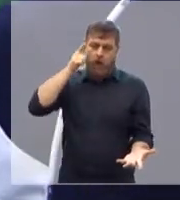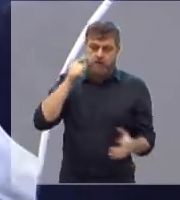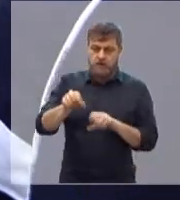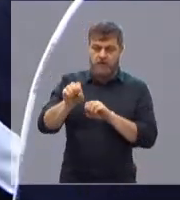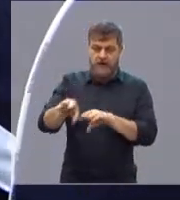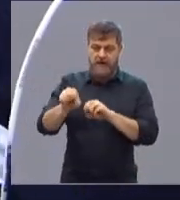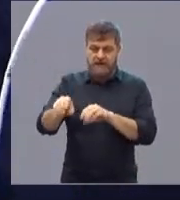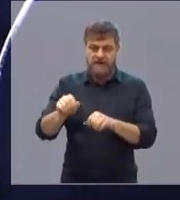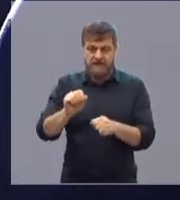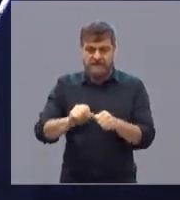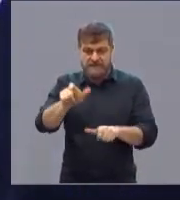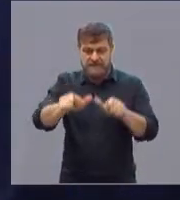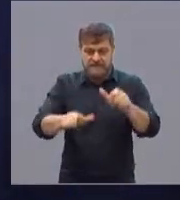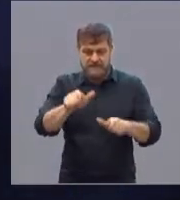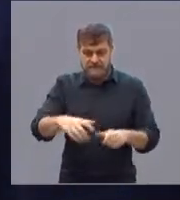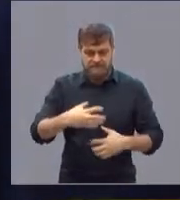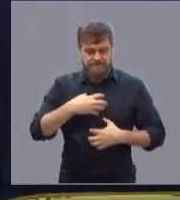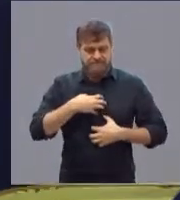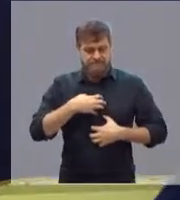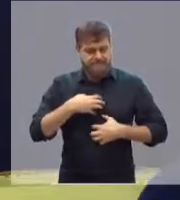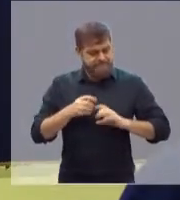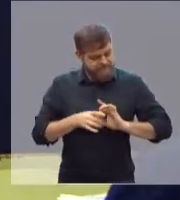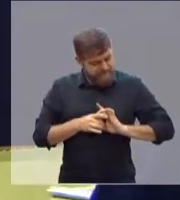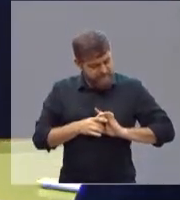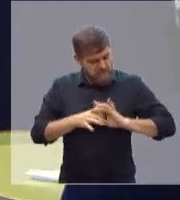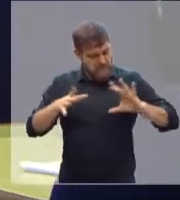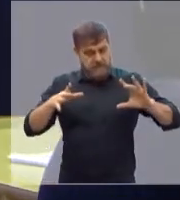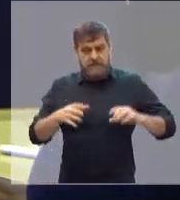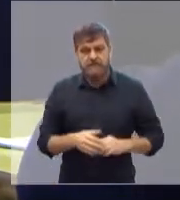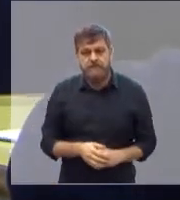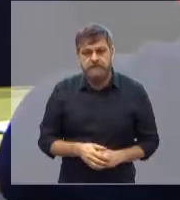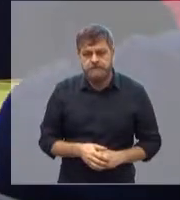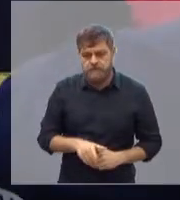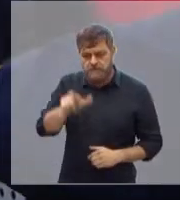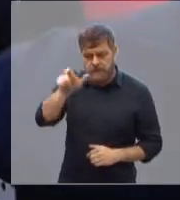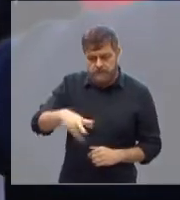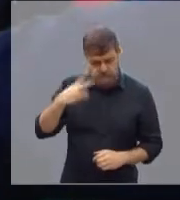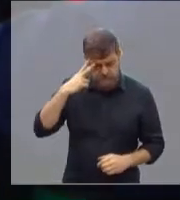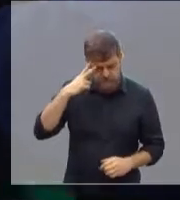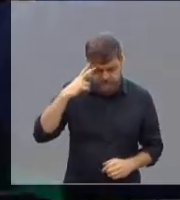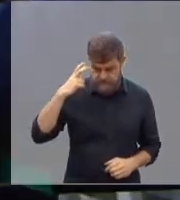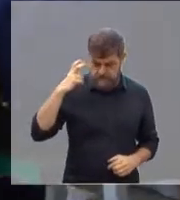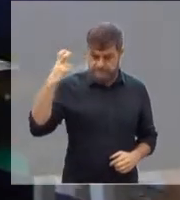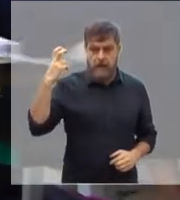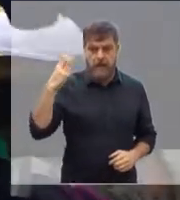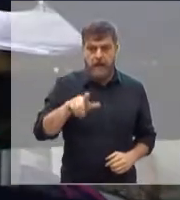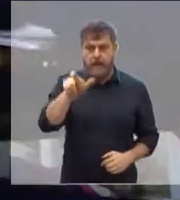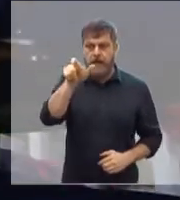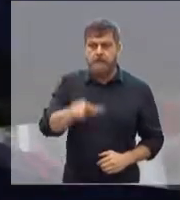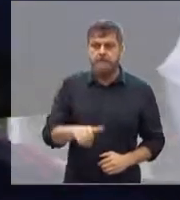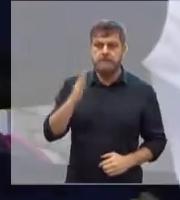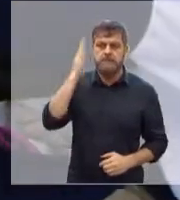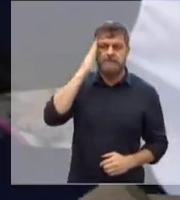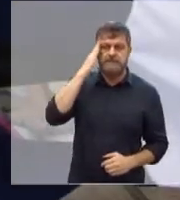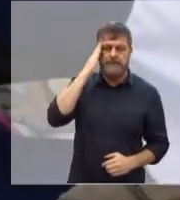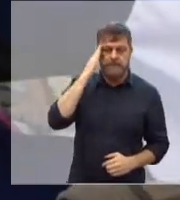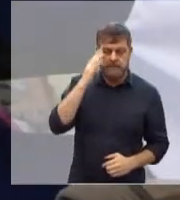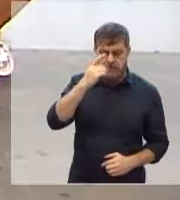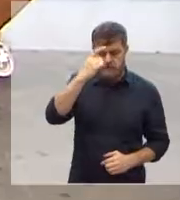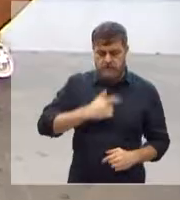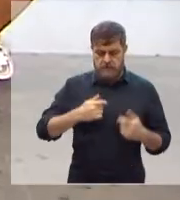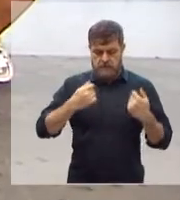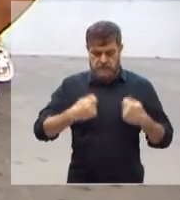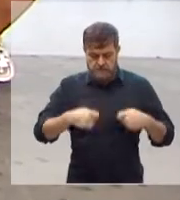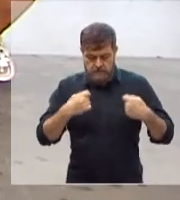óbvio, a educação é libertadora. Se você tem domínio do saber, então você vai saber